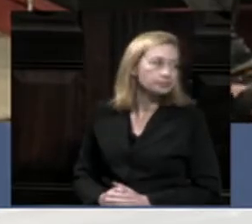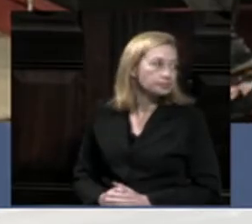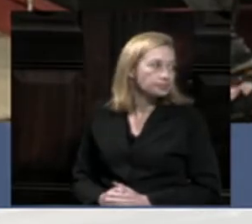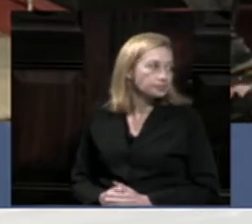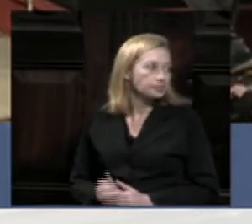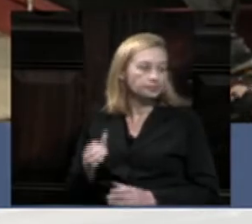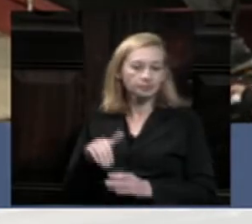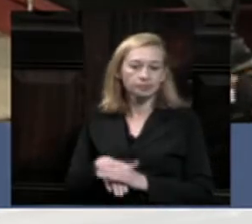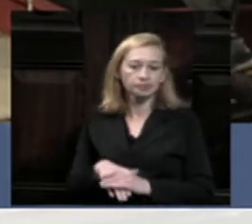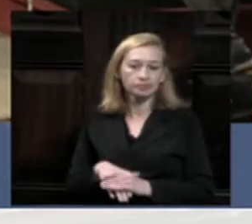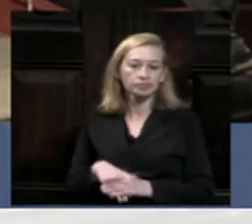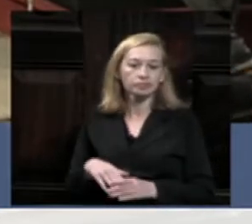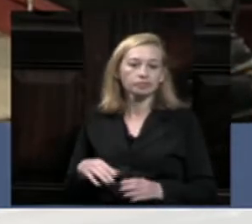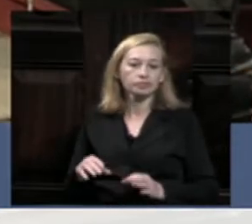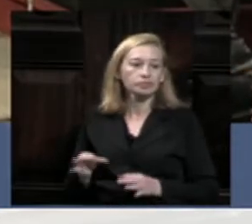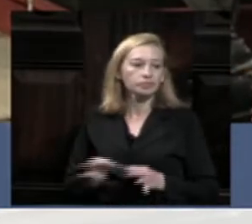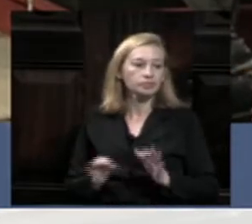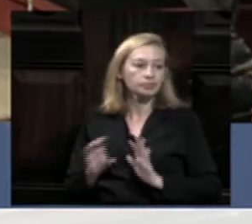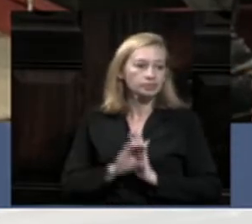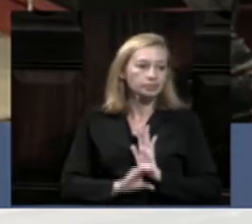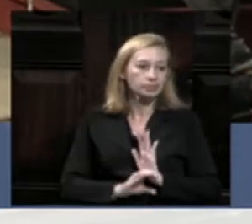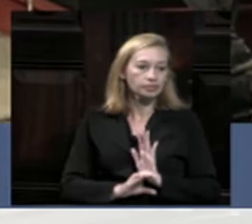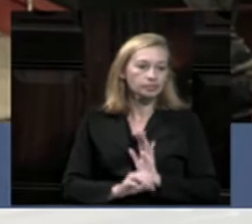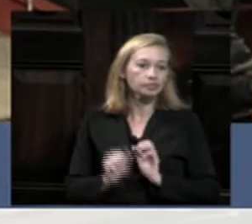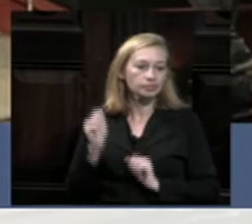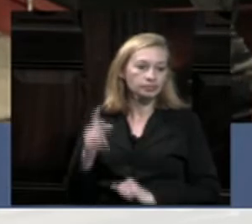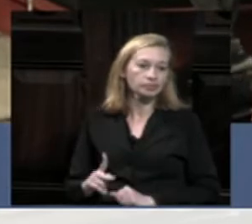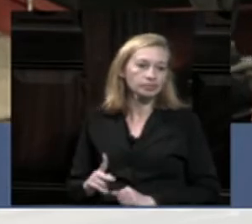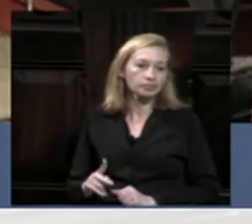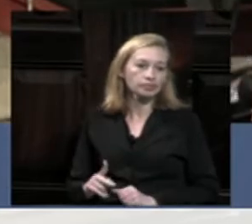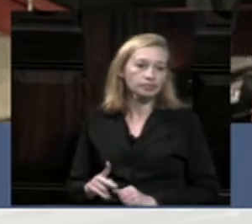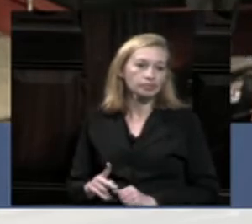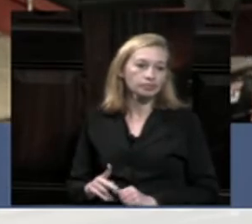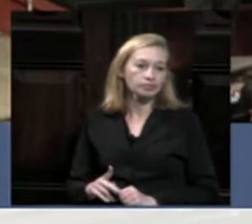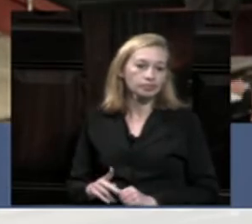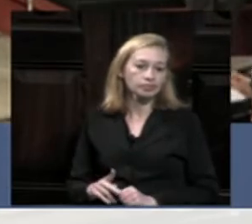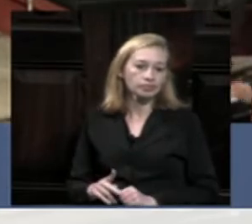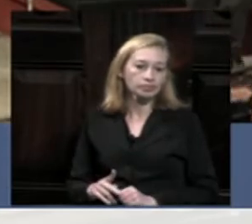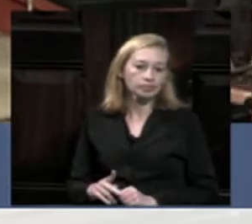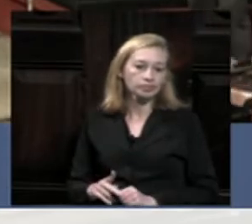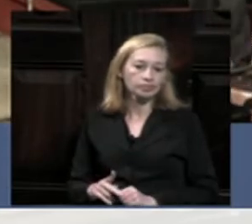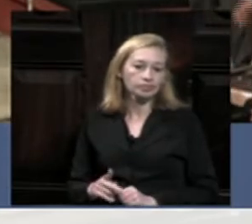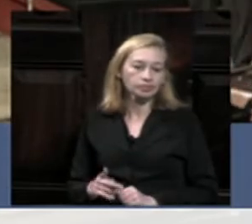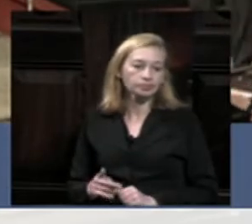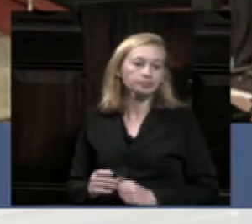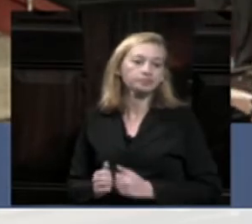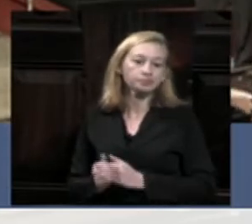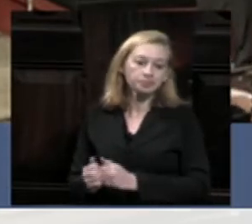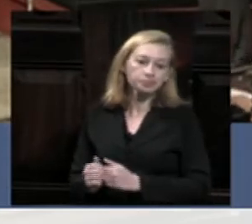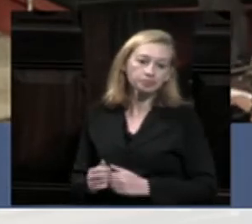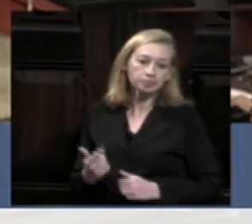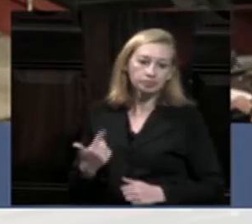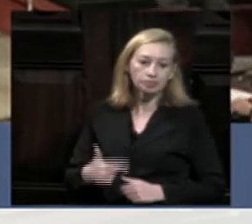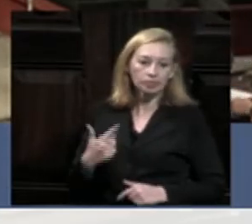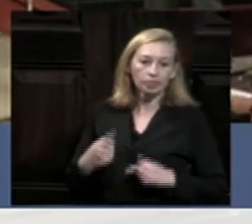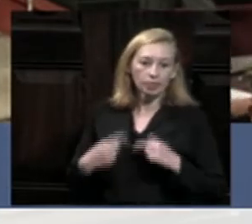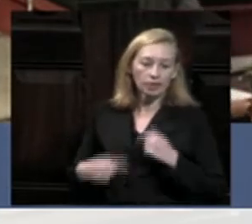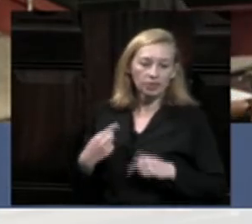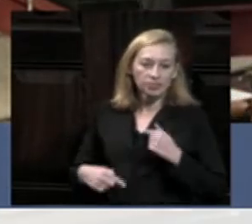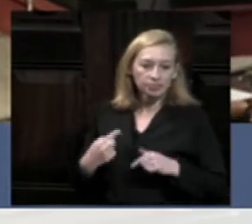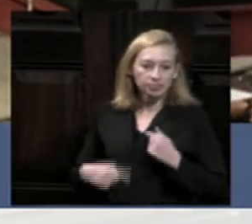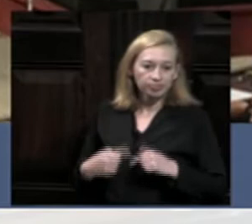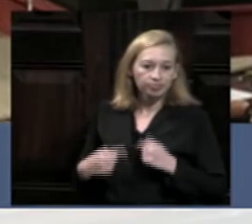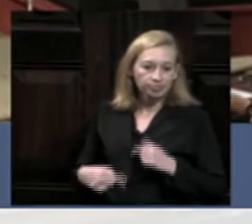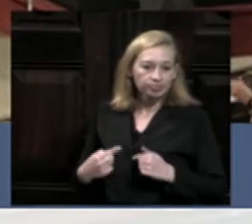Em votação, projeto assim emendado. Senhores que aprovam nessa comissão, aprovado. Vai a redação do vencido para a segunda discussão. Para a declaração de